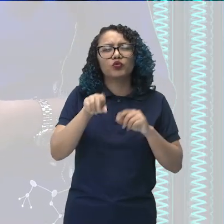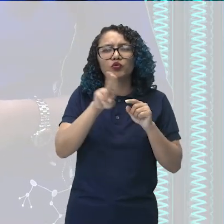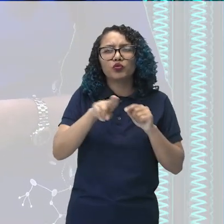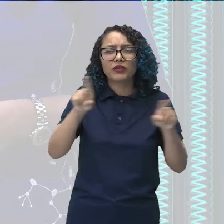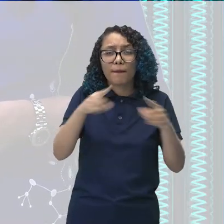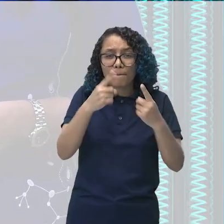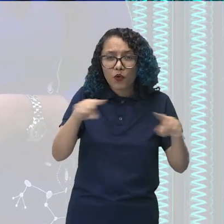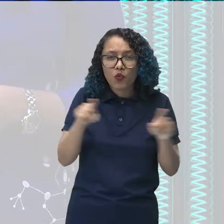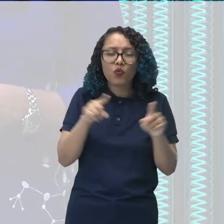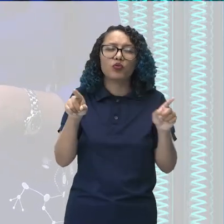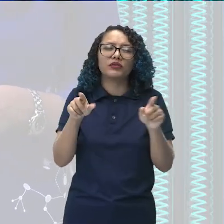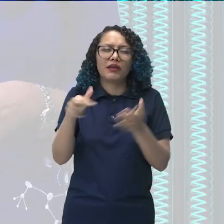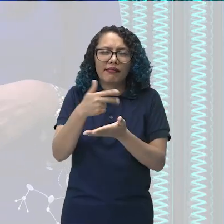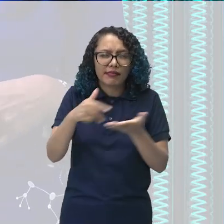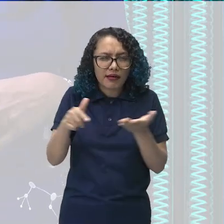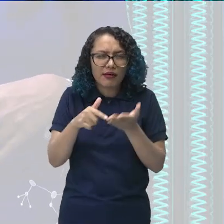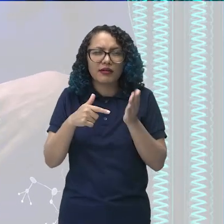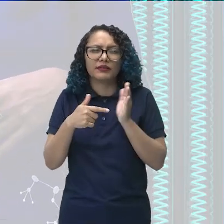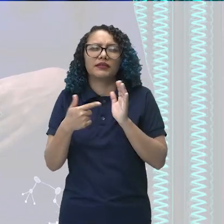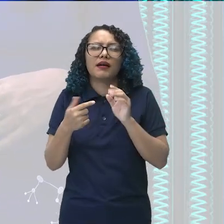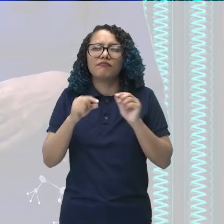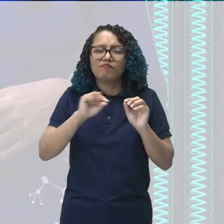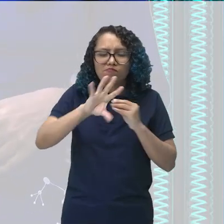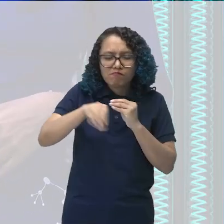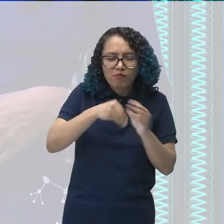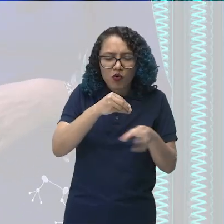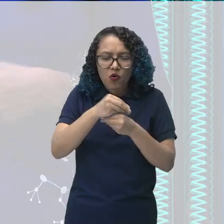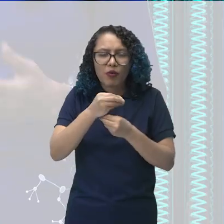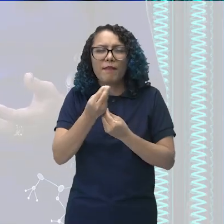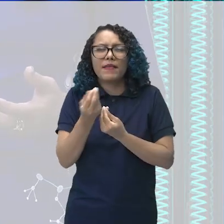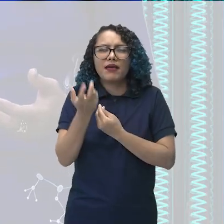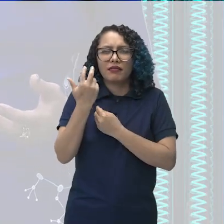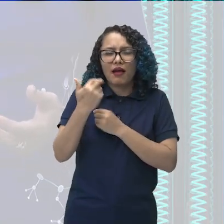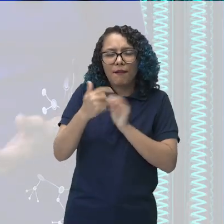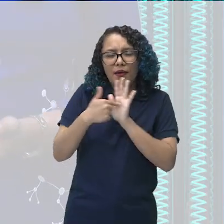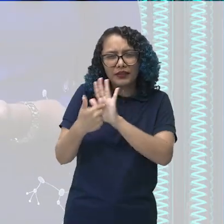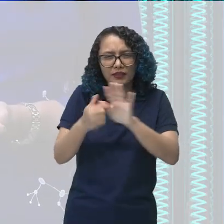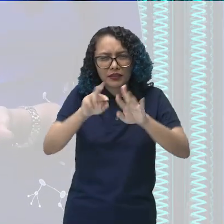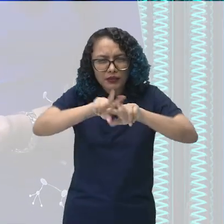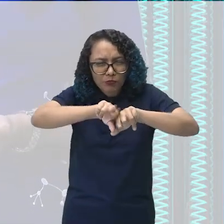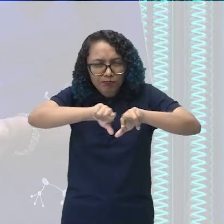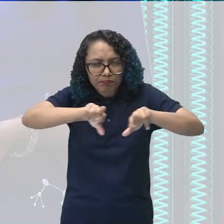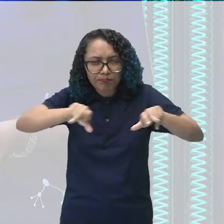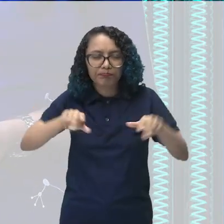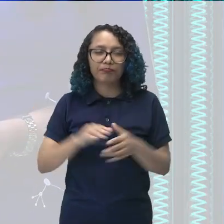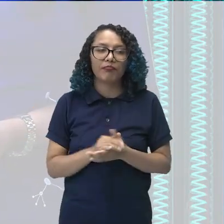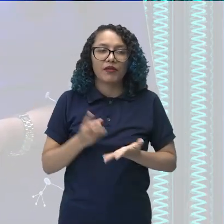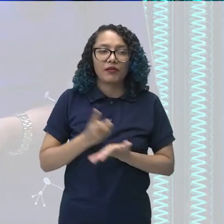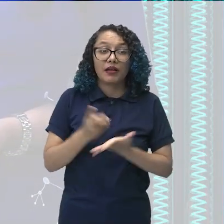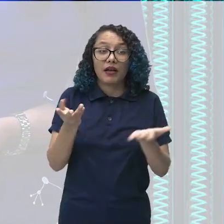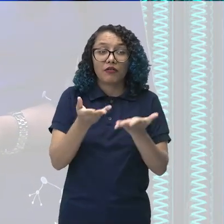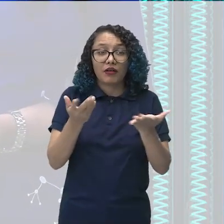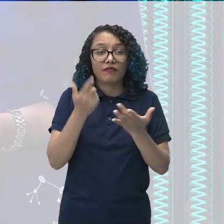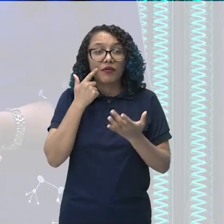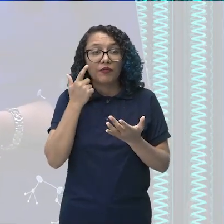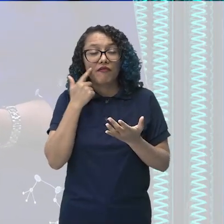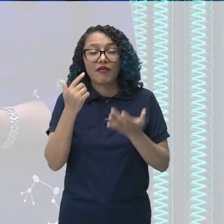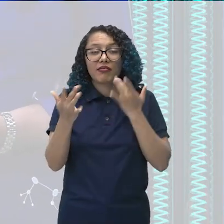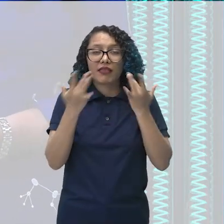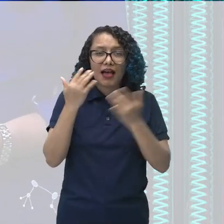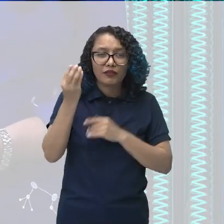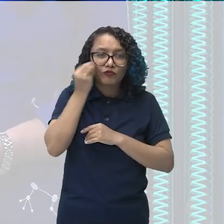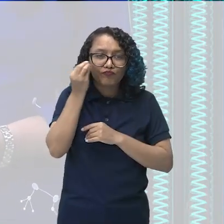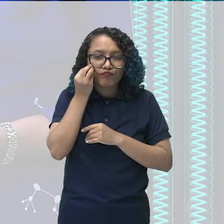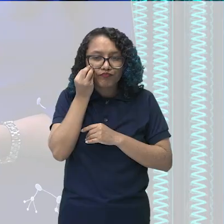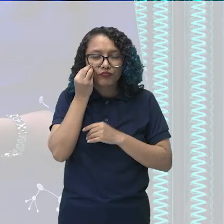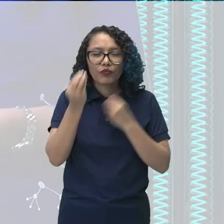a narrativa. Então, dando continuidade, vamos falar sobre o teatro experimental. O